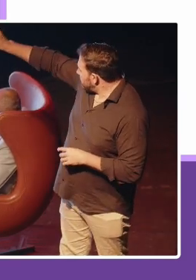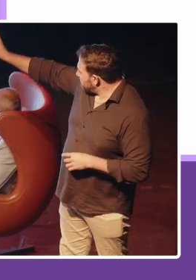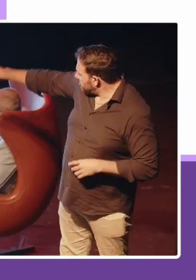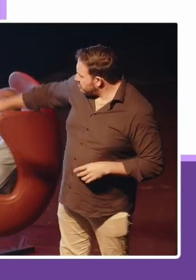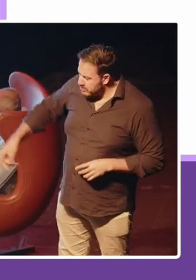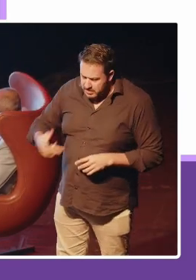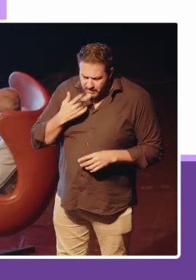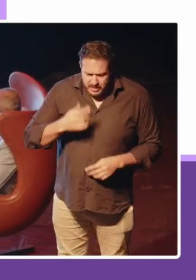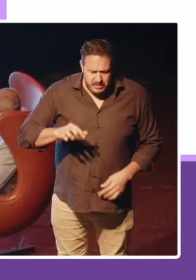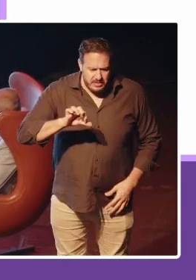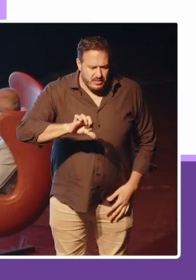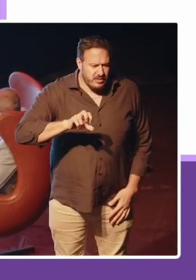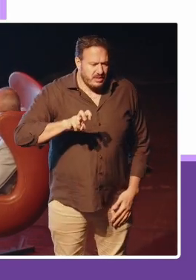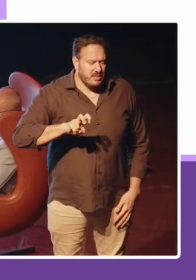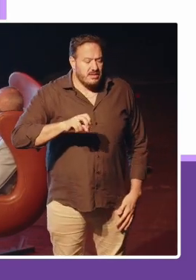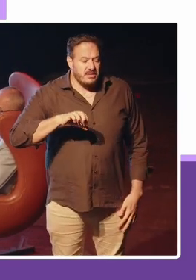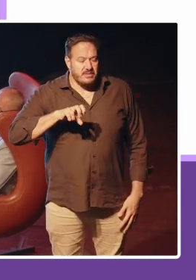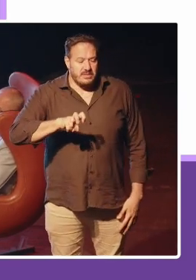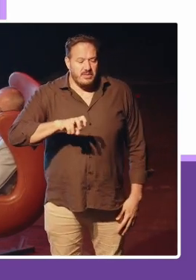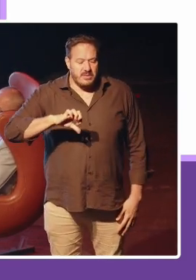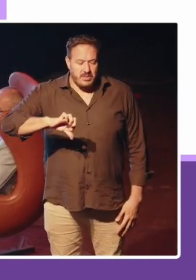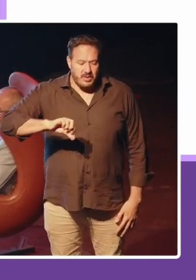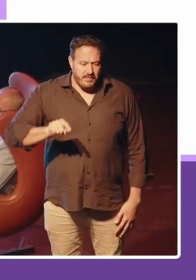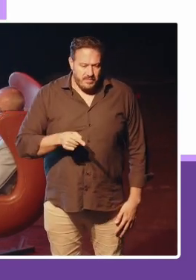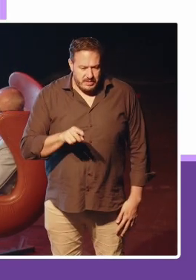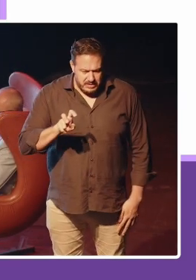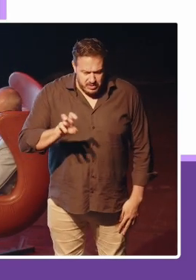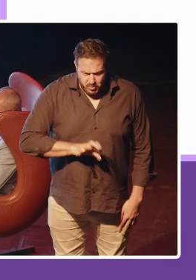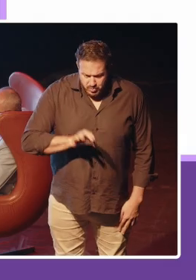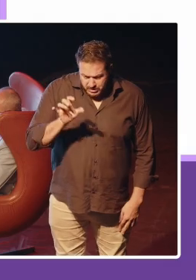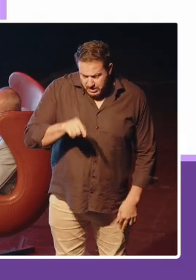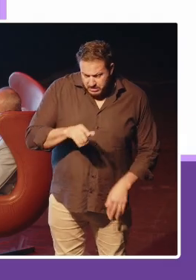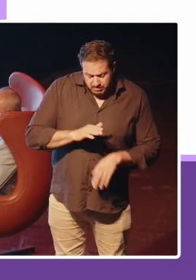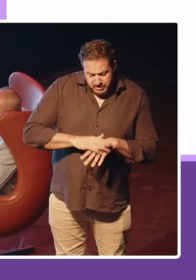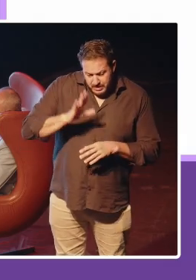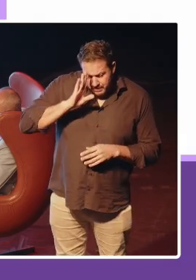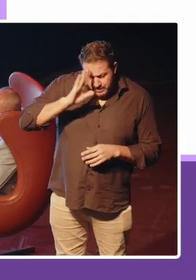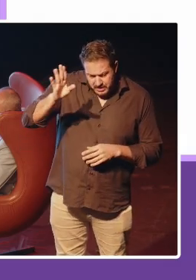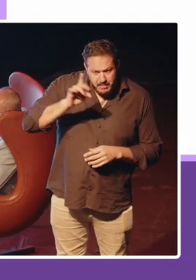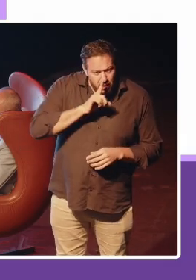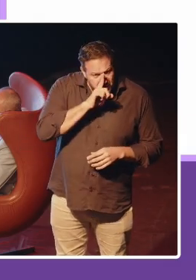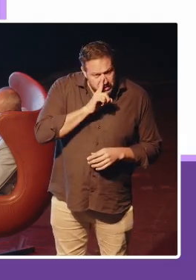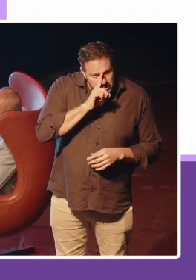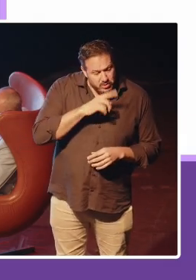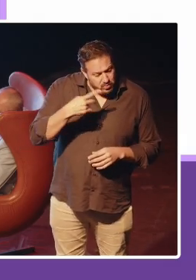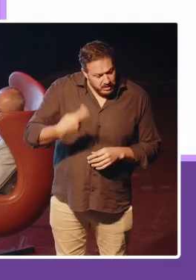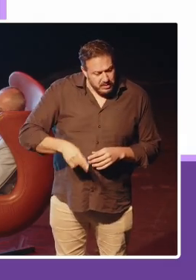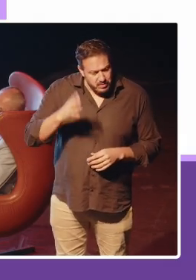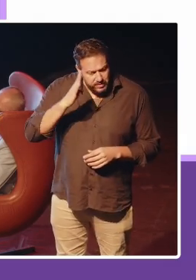senhores, 59,5%, né? O principal fator de risco para o Brasil,